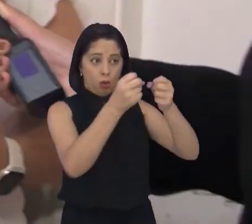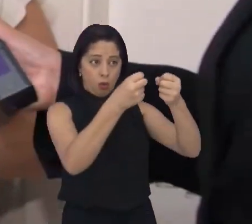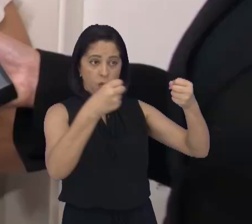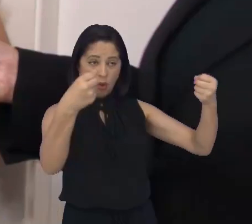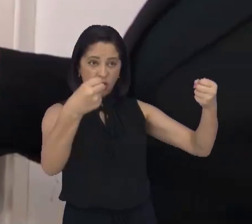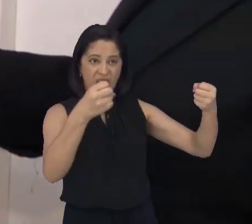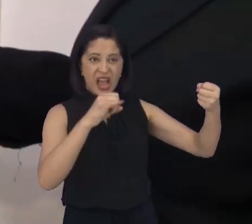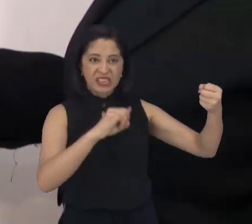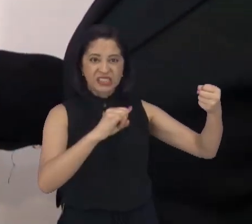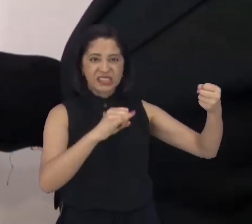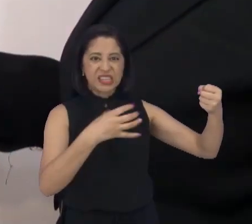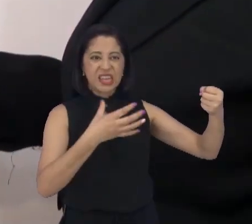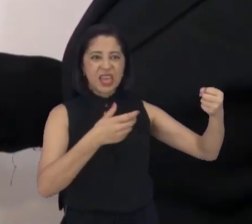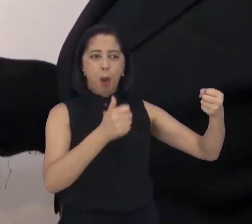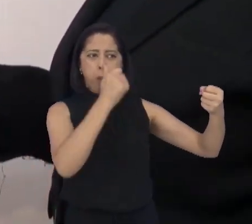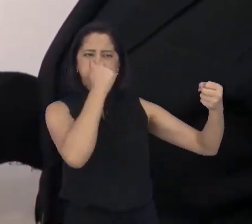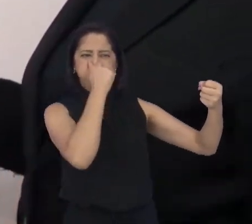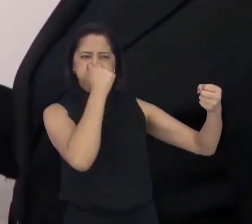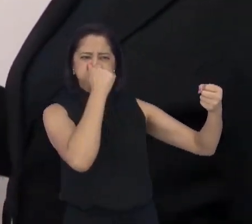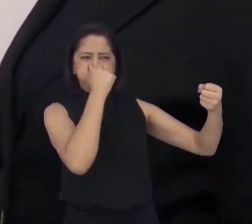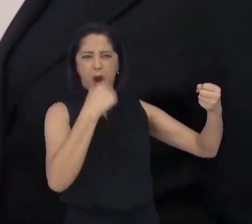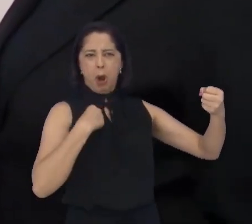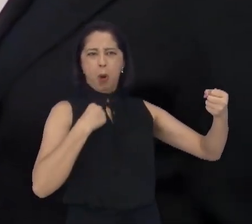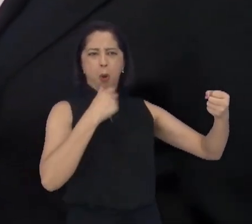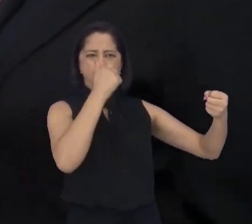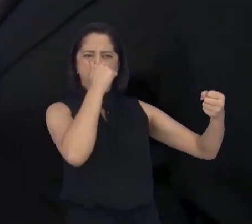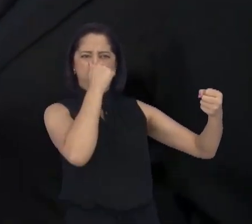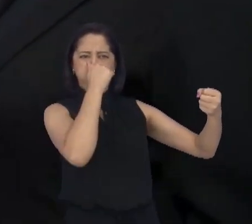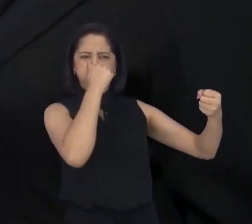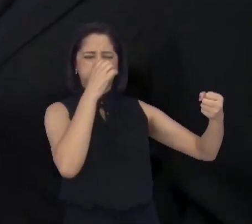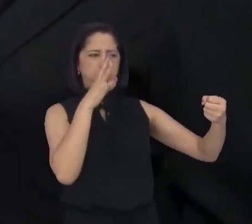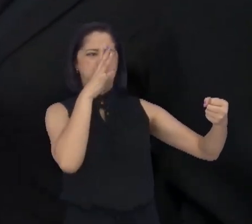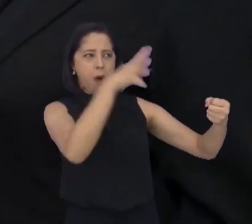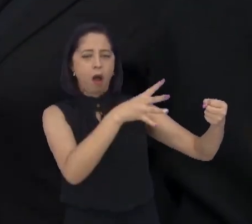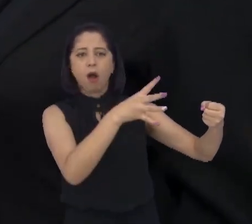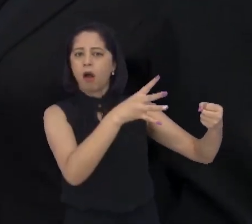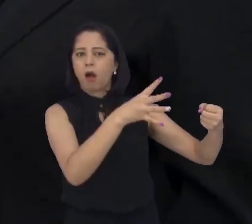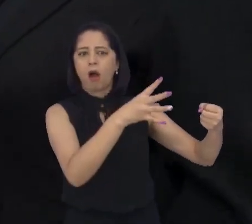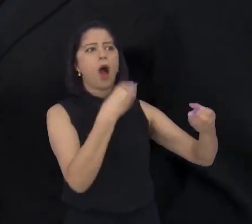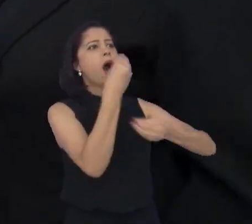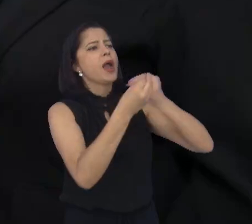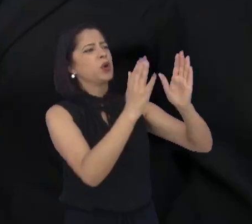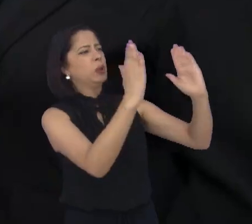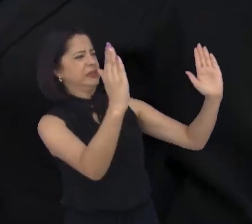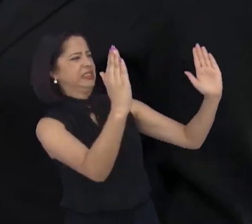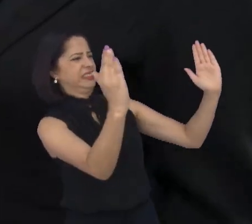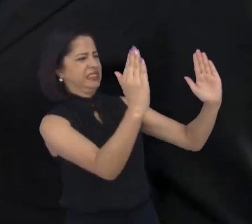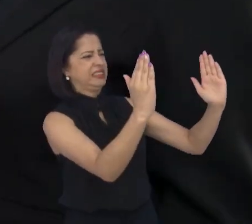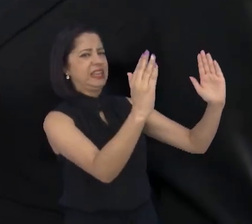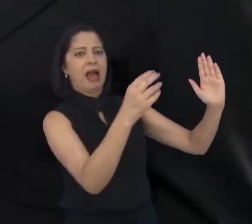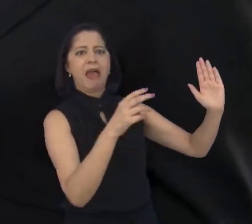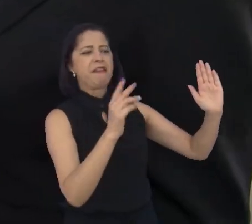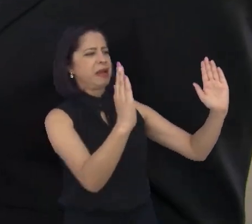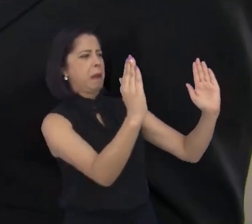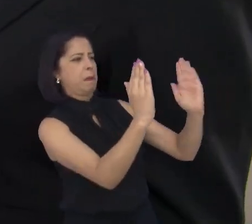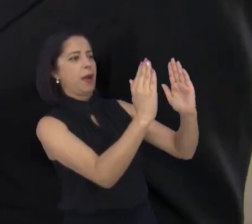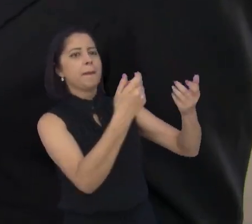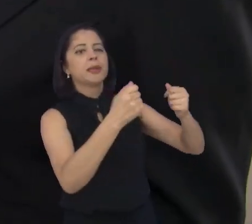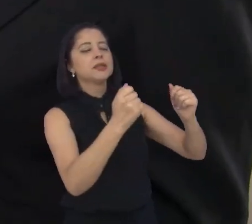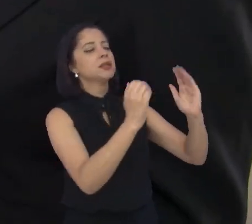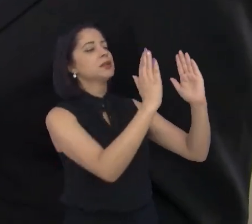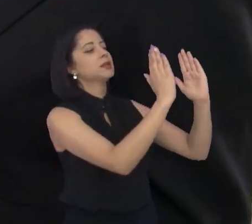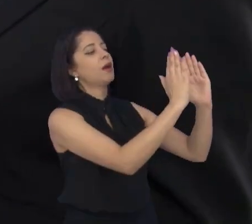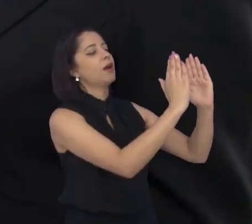você tiver muita roupa, tudo em excesso, não ia caber aqui. Porque as roupas precisam de espaço entre